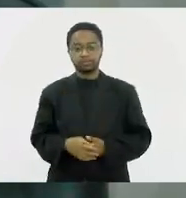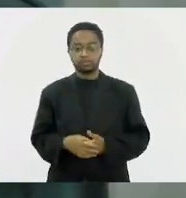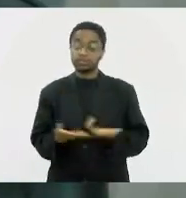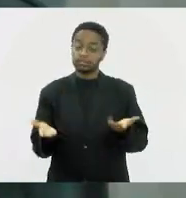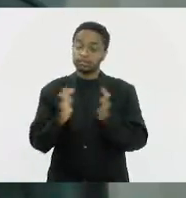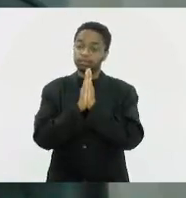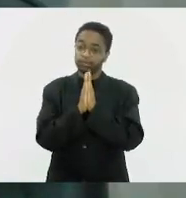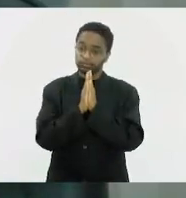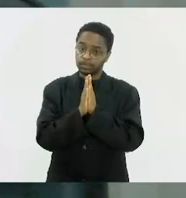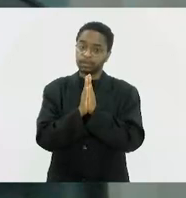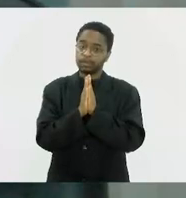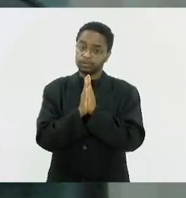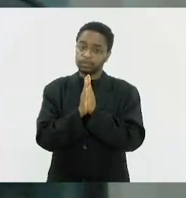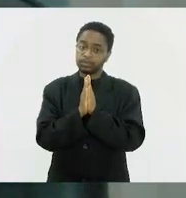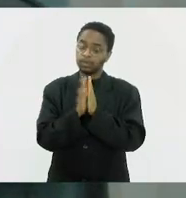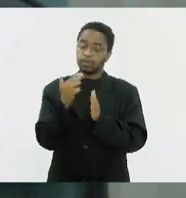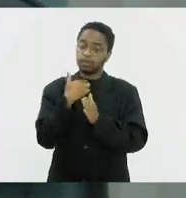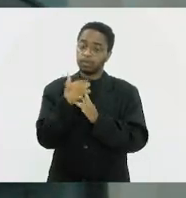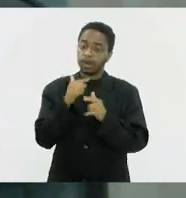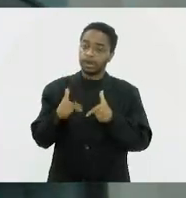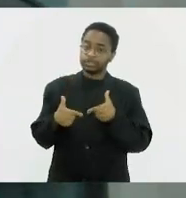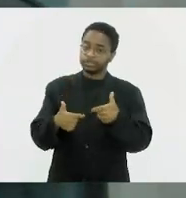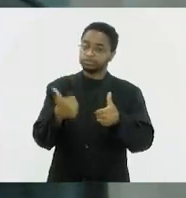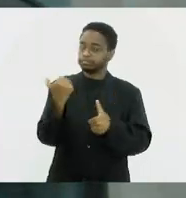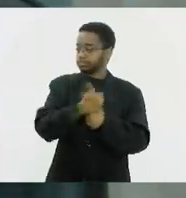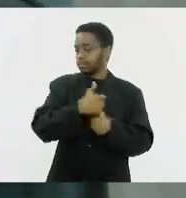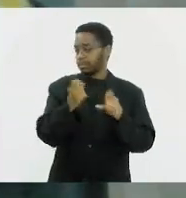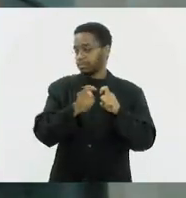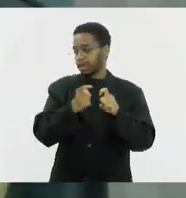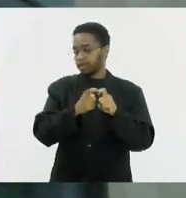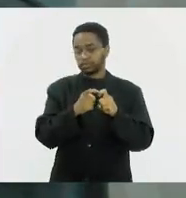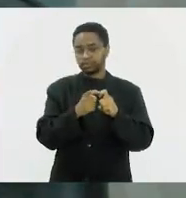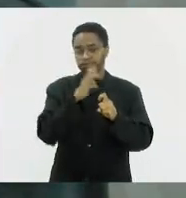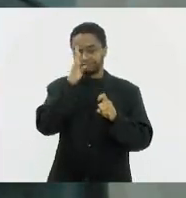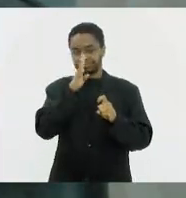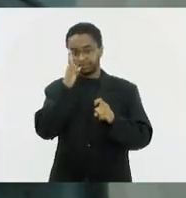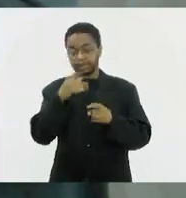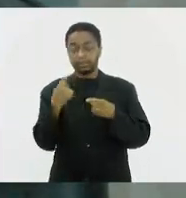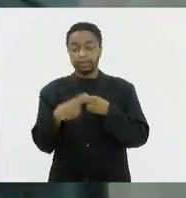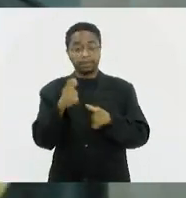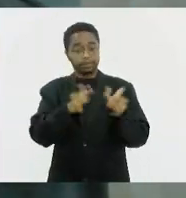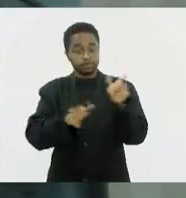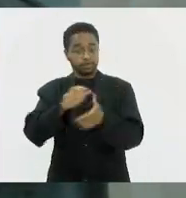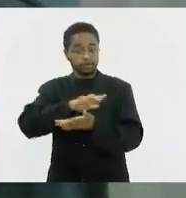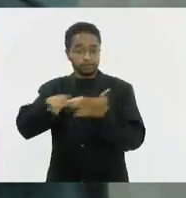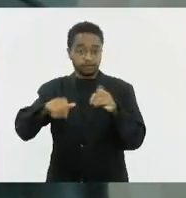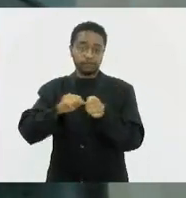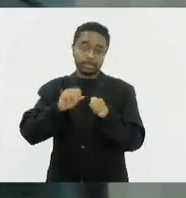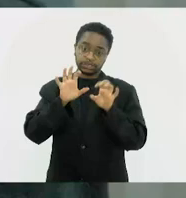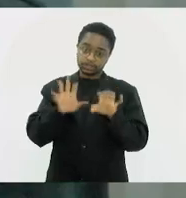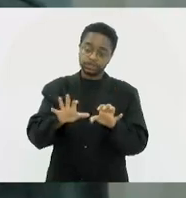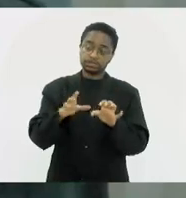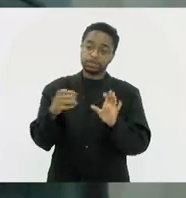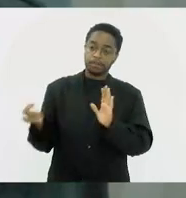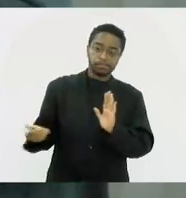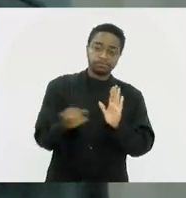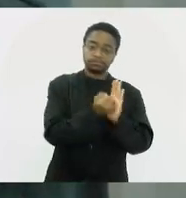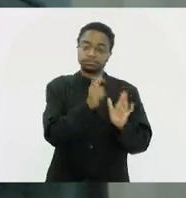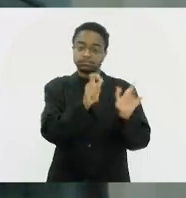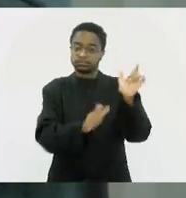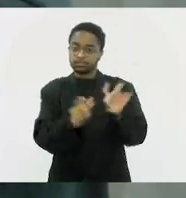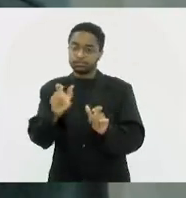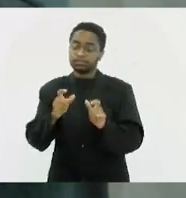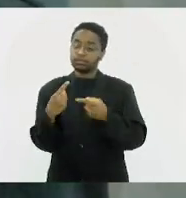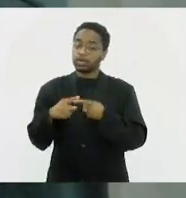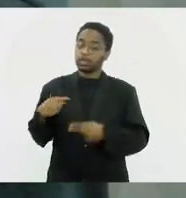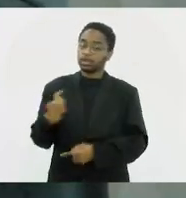não ter exercício ilegal da profissão, né, doutor? Tem muita gente que faz isso. Fica botando rótulo nos outros. Nós estamos aqui